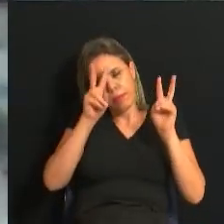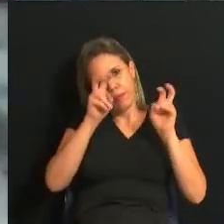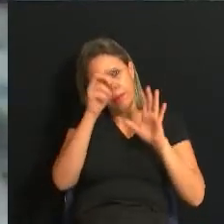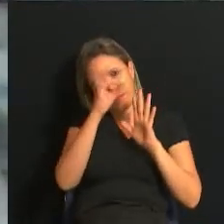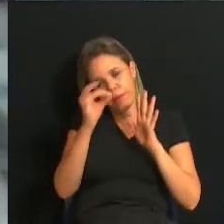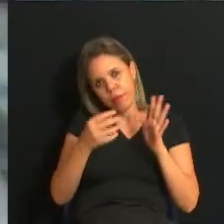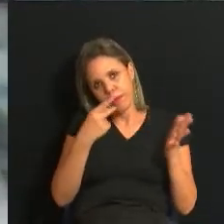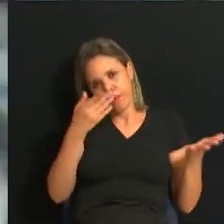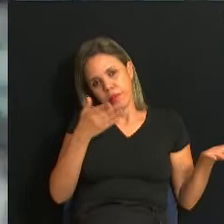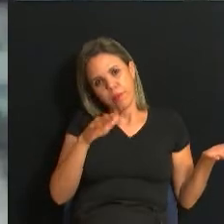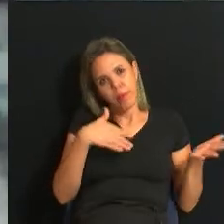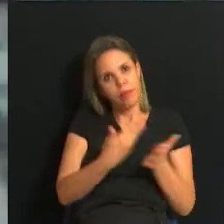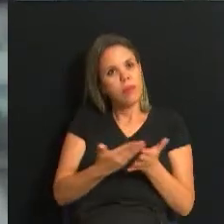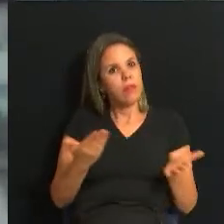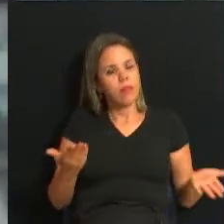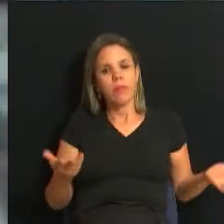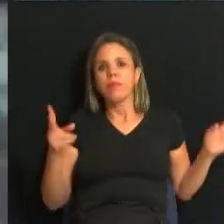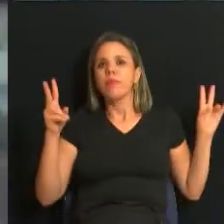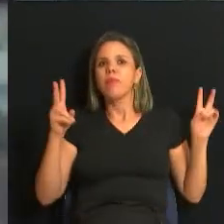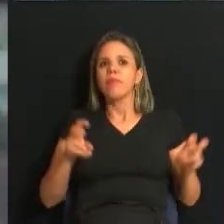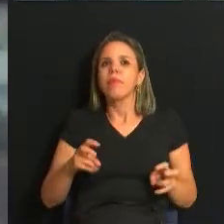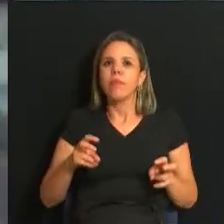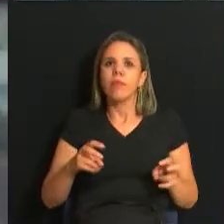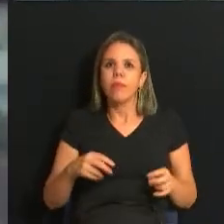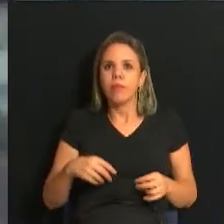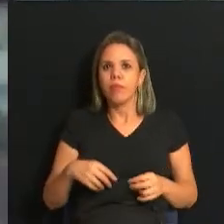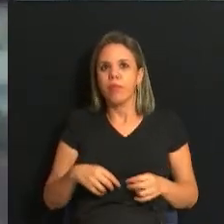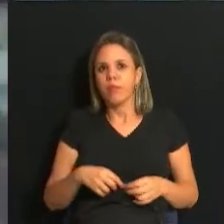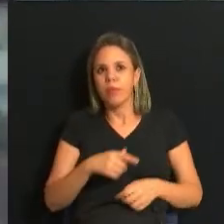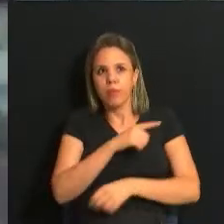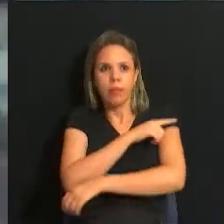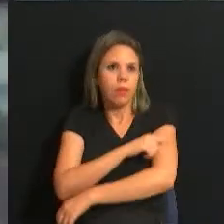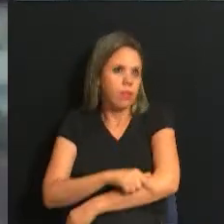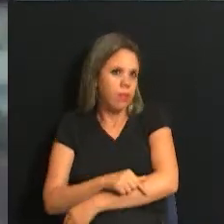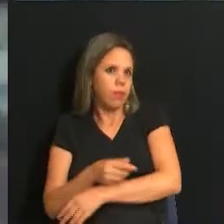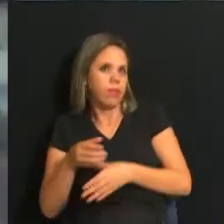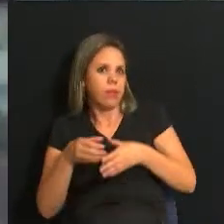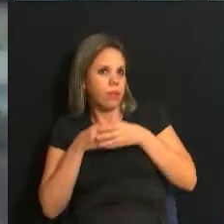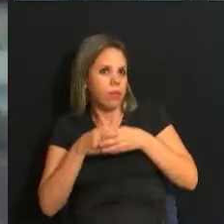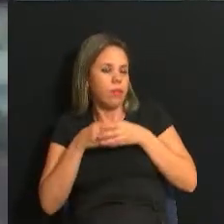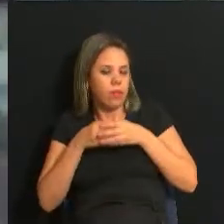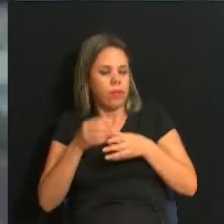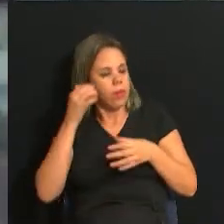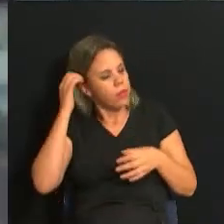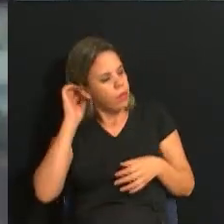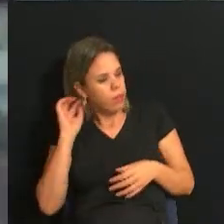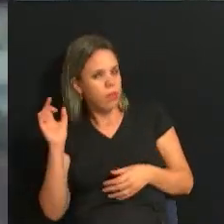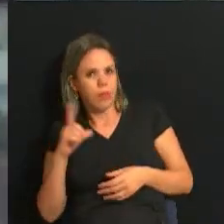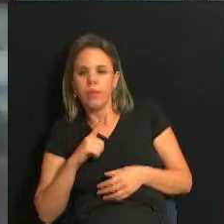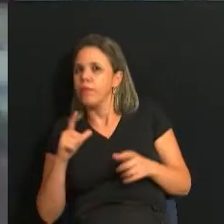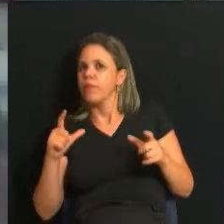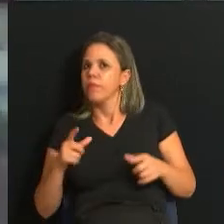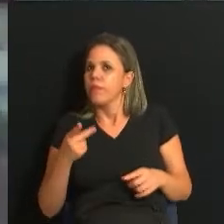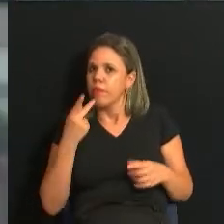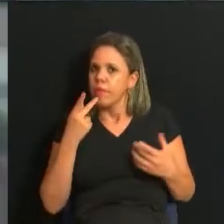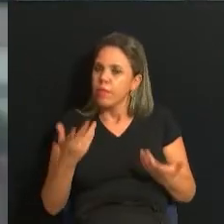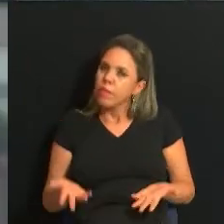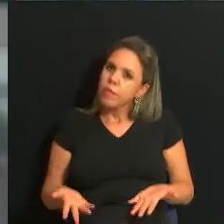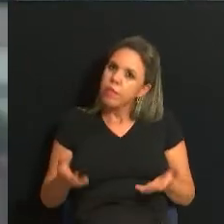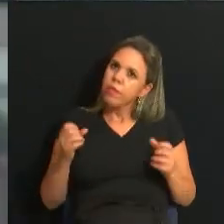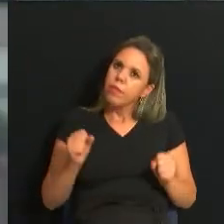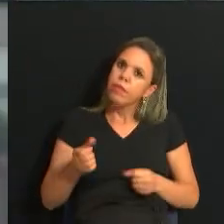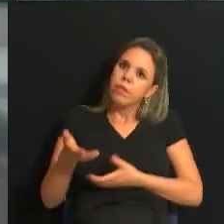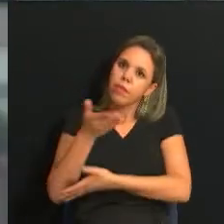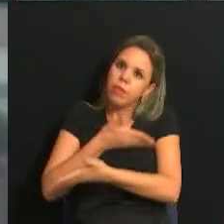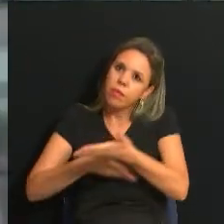aqui até agora, do relacionamento, da gentileza, da convivência, de eu ter um lugar de fala em que eu possa trocar